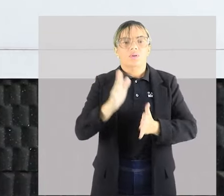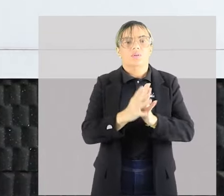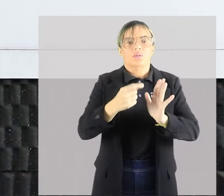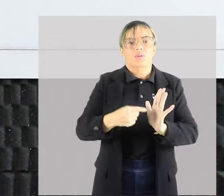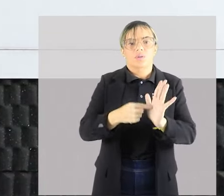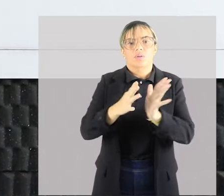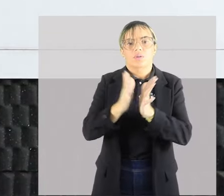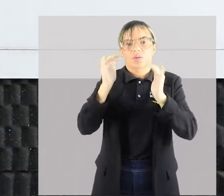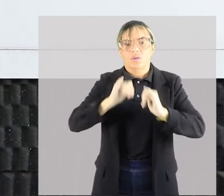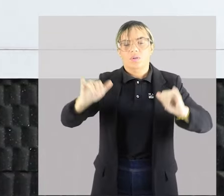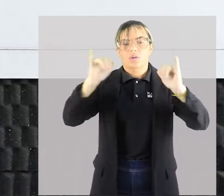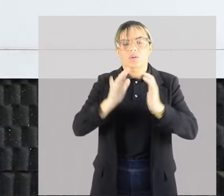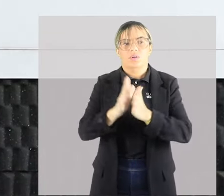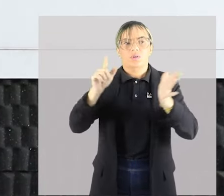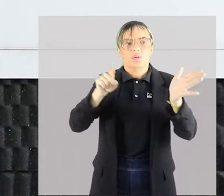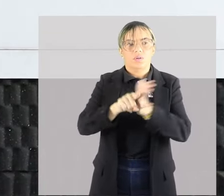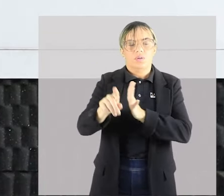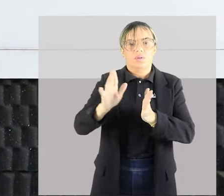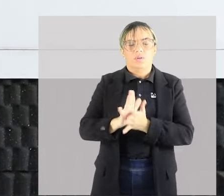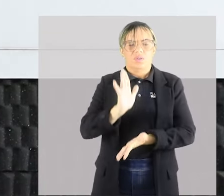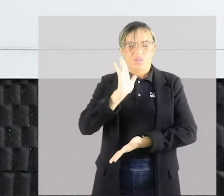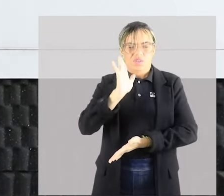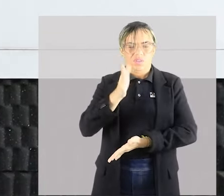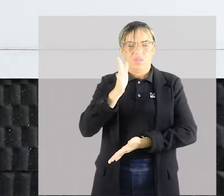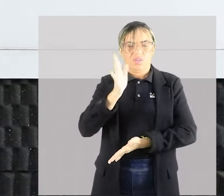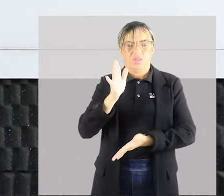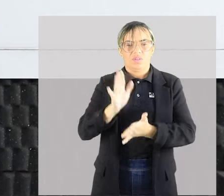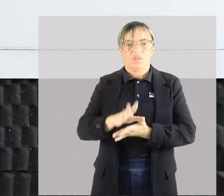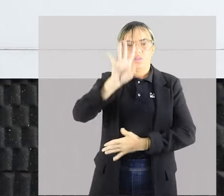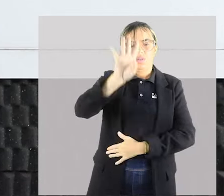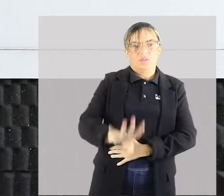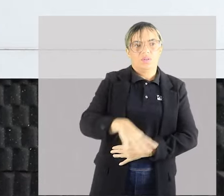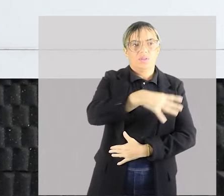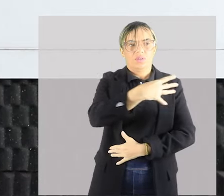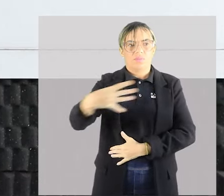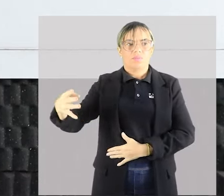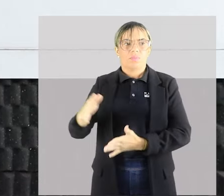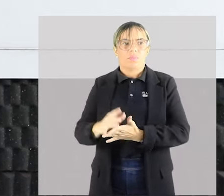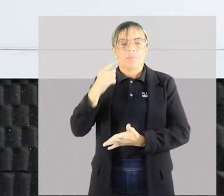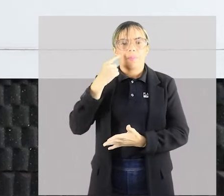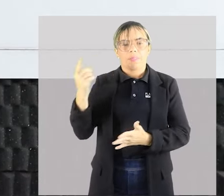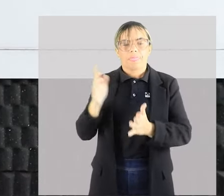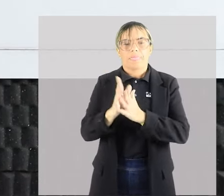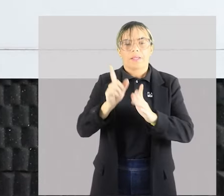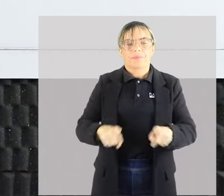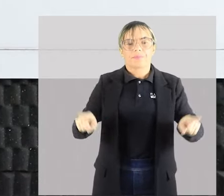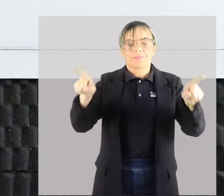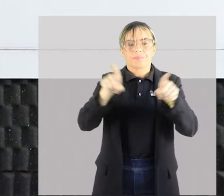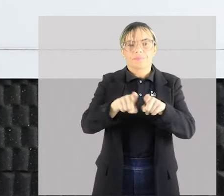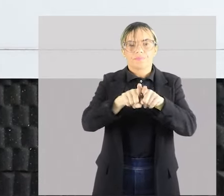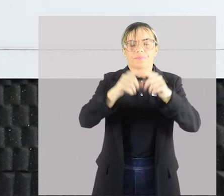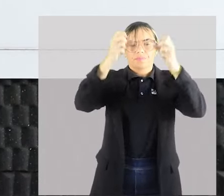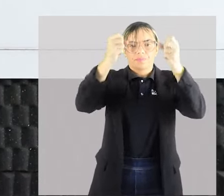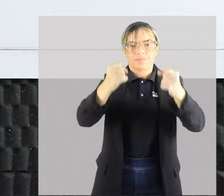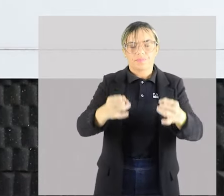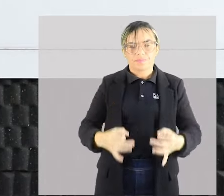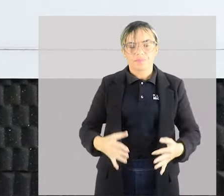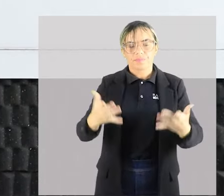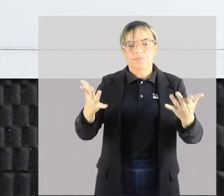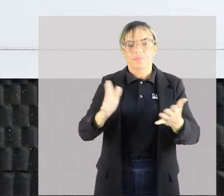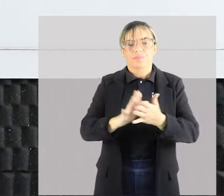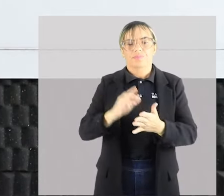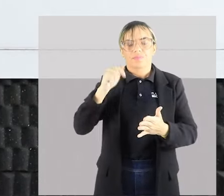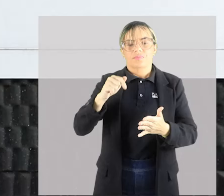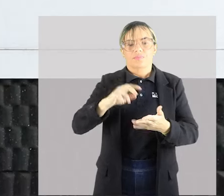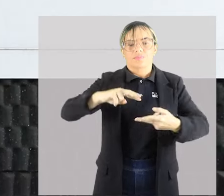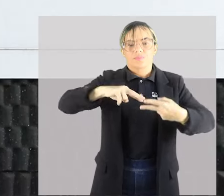nas nossas questões Tá eu vou mostrar para vocês já já então essa tabela também diz pra gente que esse código genético